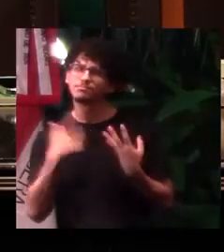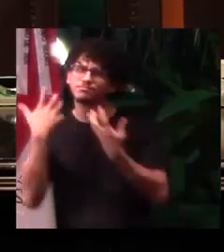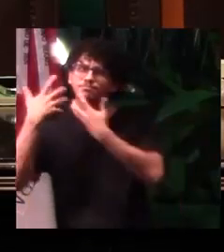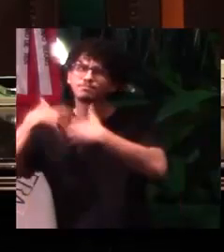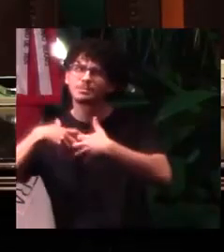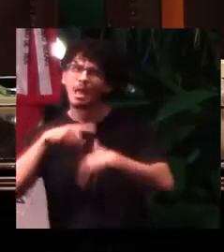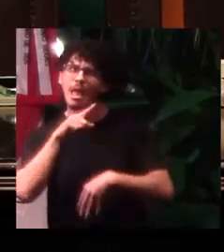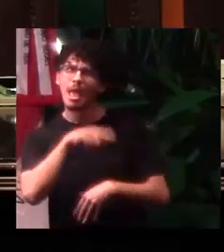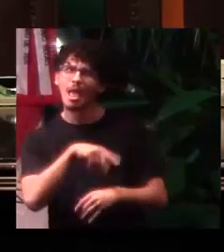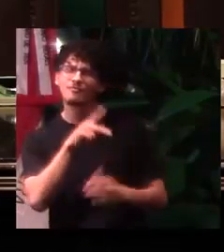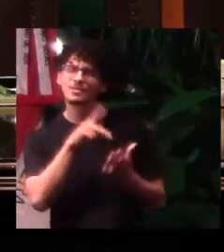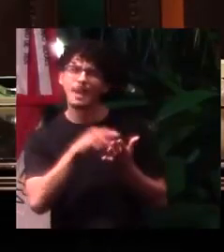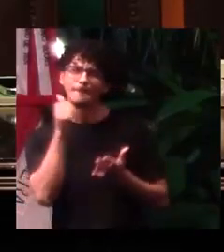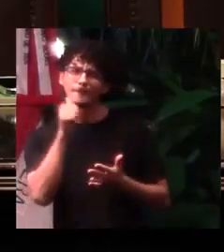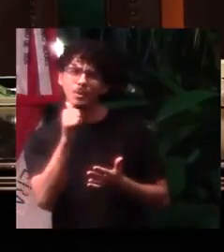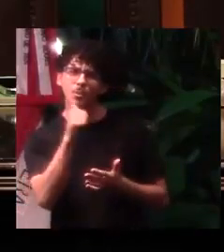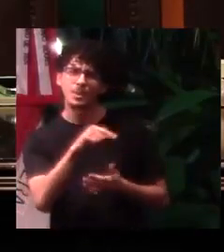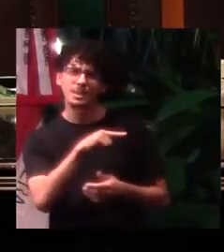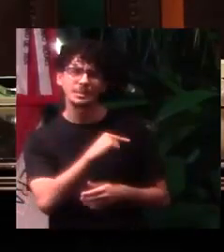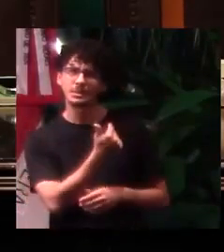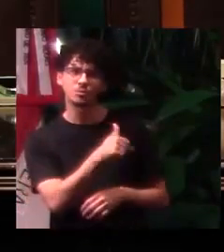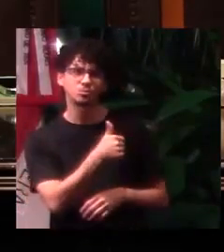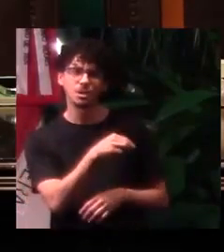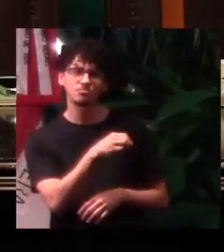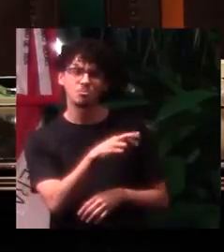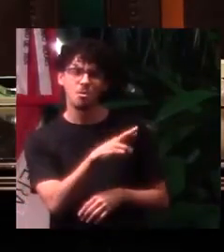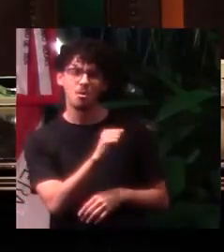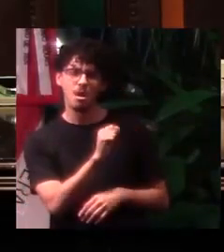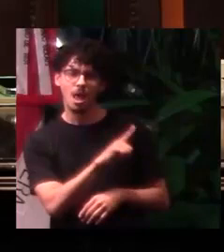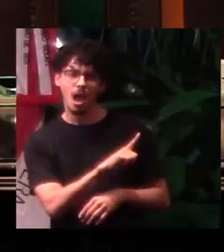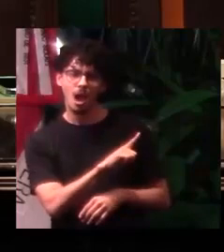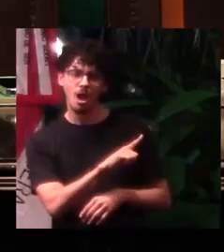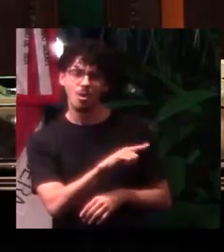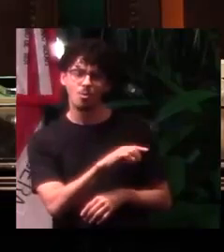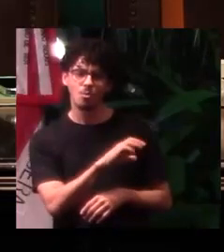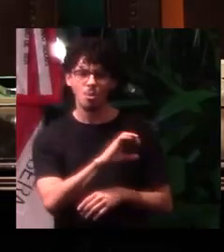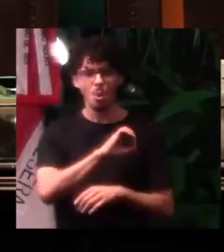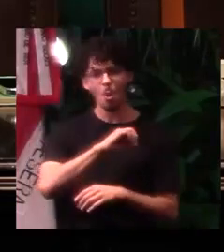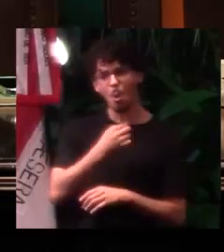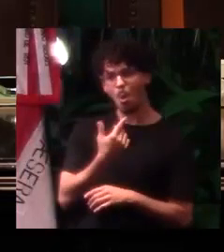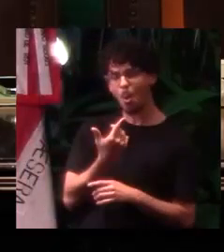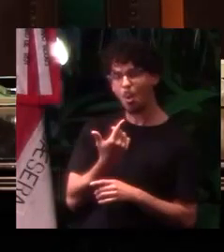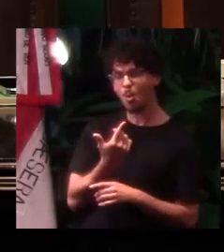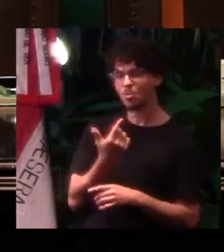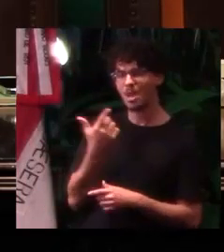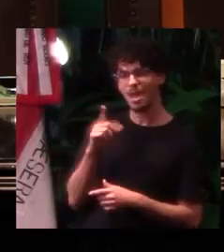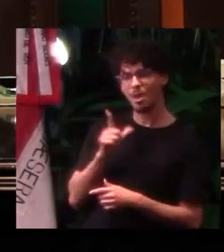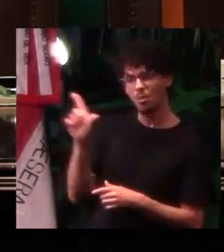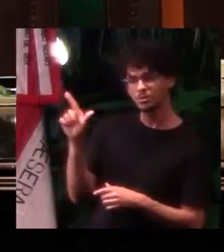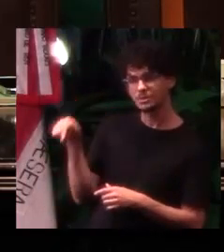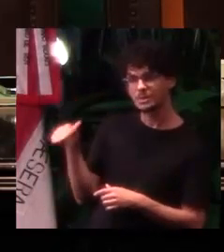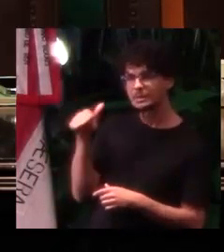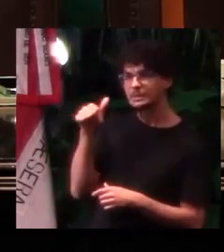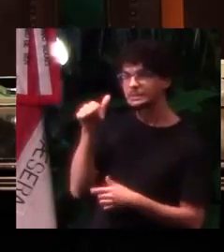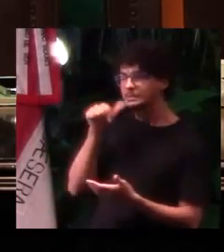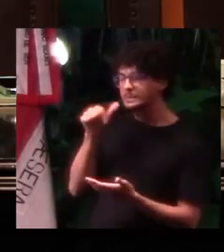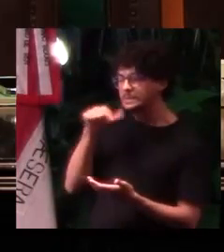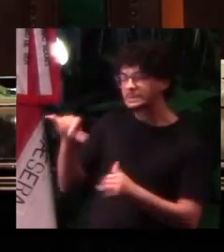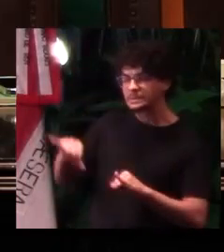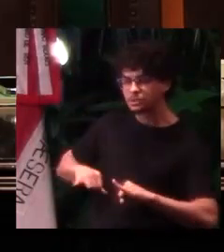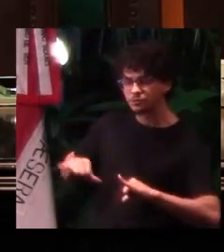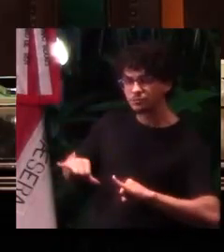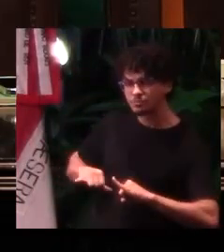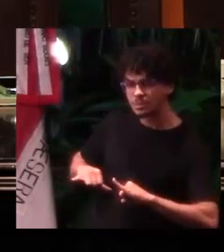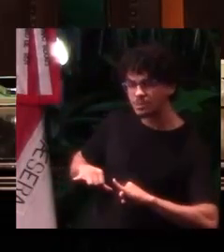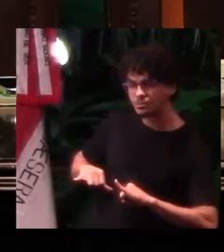é mesmo uma mulher imoral, submetida a um homem ingênuo, ou será que ela é uma vítima de